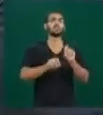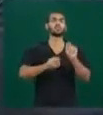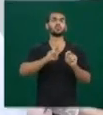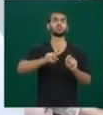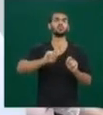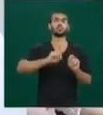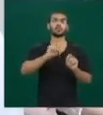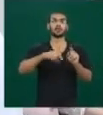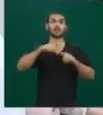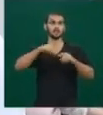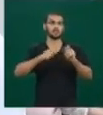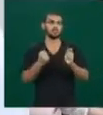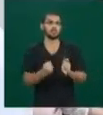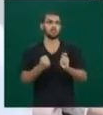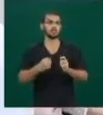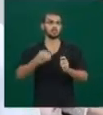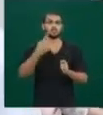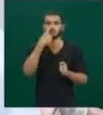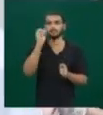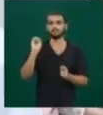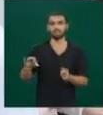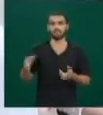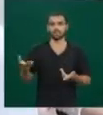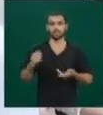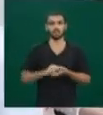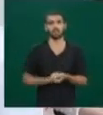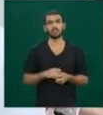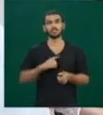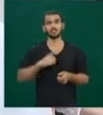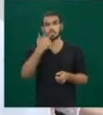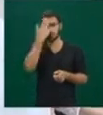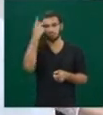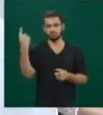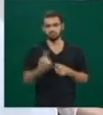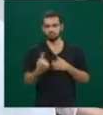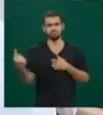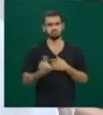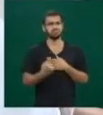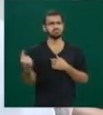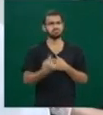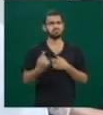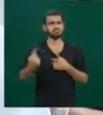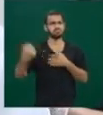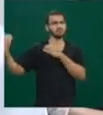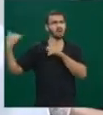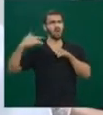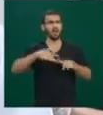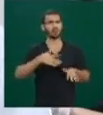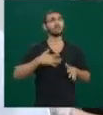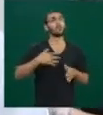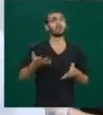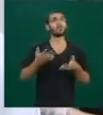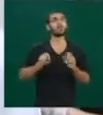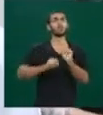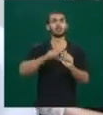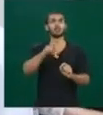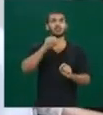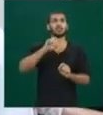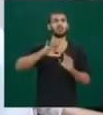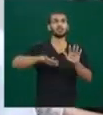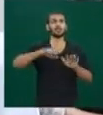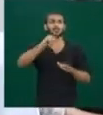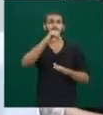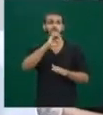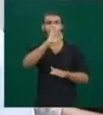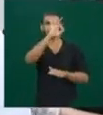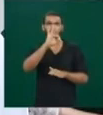alternativas. Devido à nossa grande demanda de fluxo de clientes, a gente optou por trabalhar com 90% dos nossos materiais